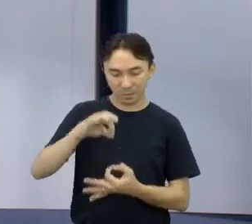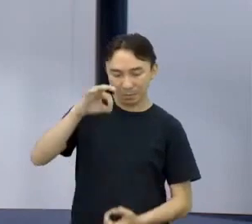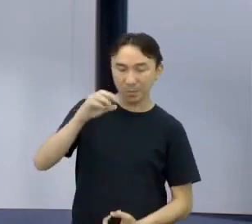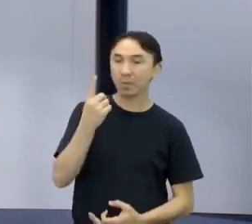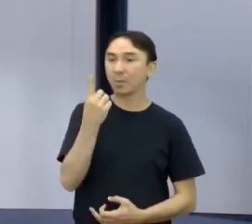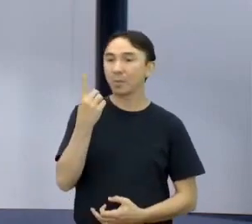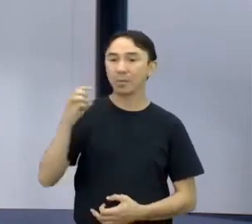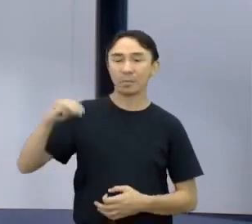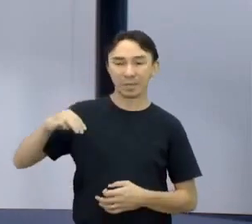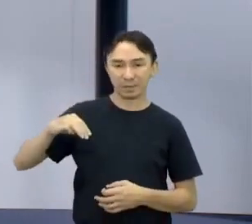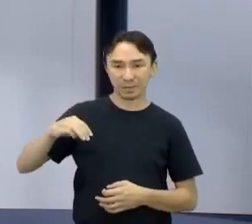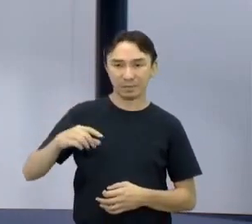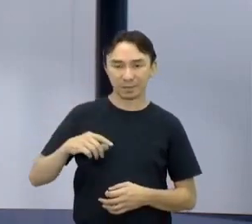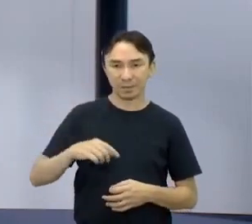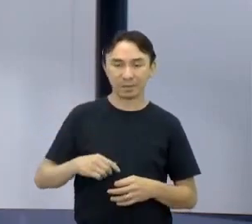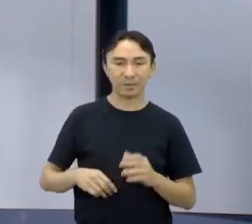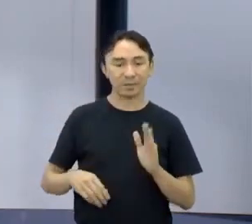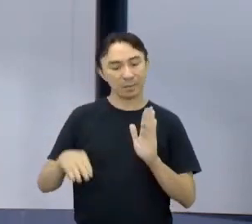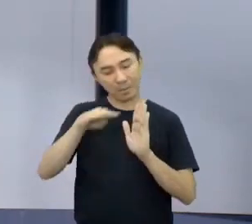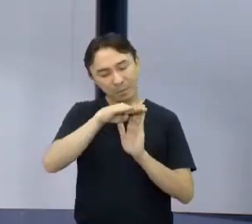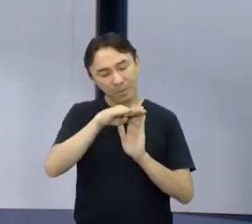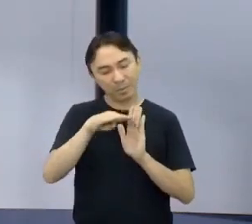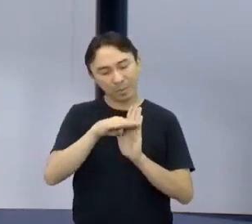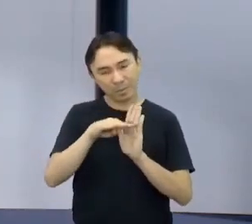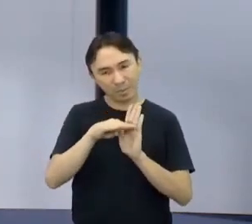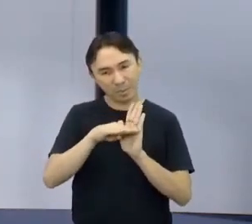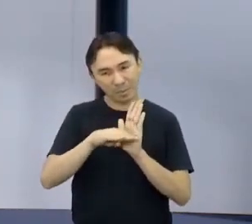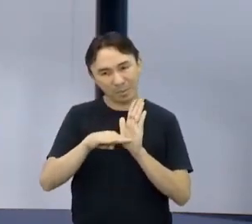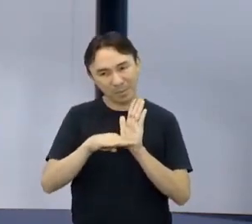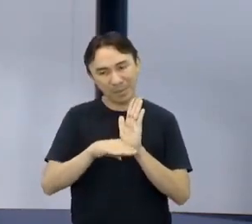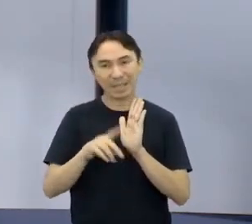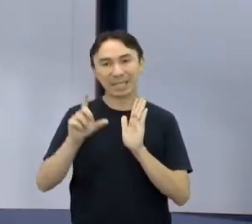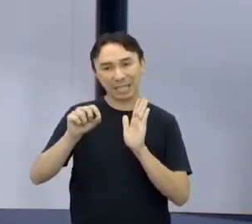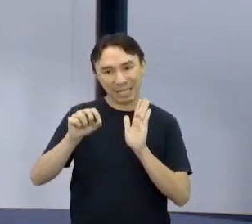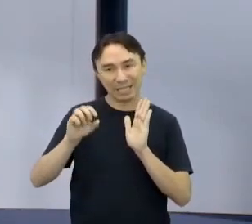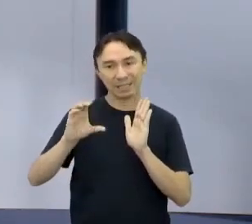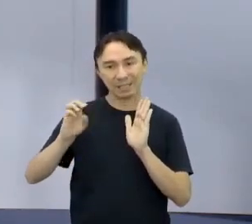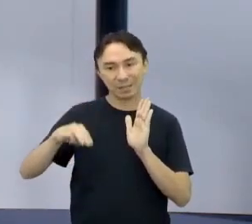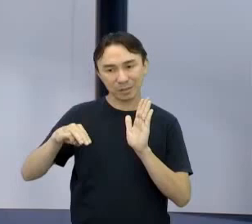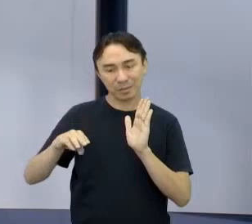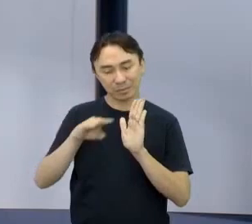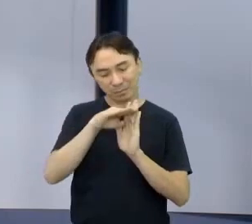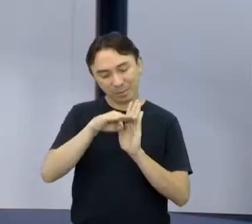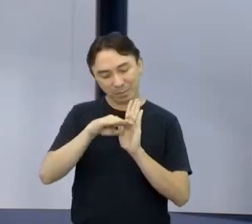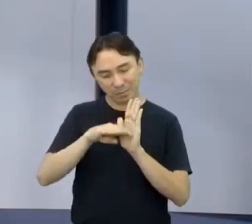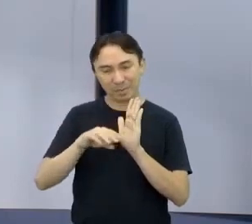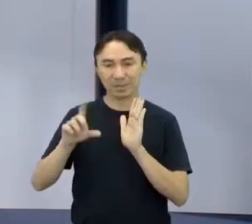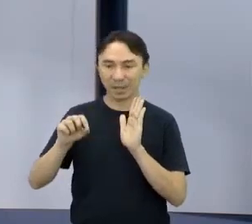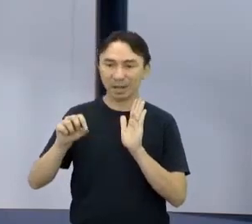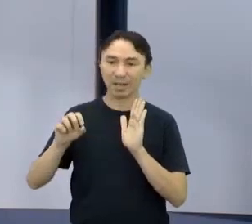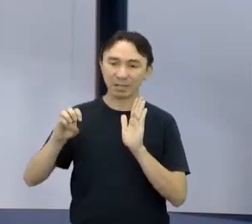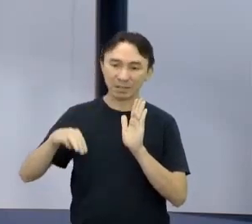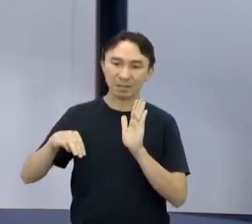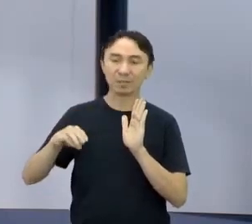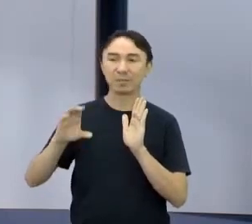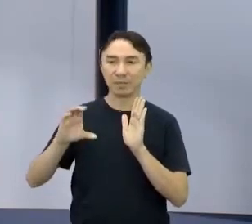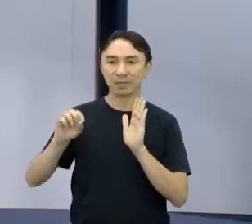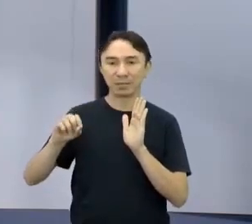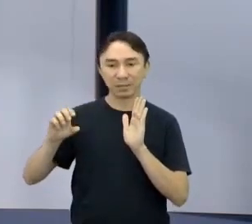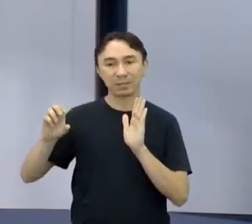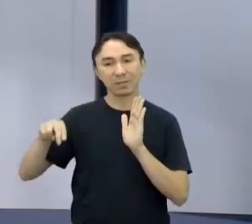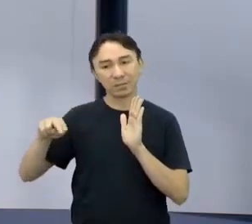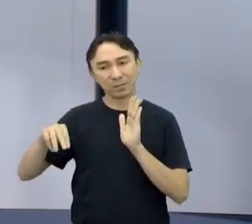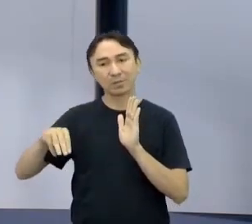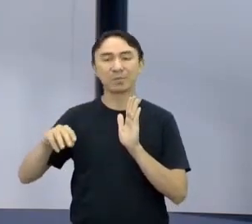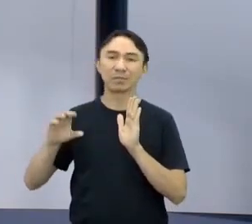a gente foi contando de 10 em 10. Com a expressão algébrica, a gente consegue fazer previsões, né? E quanto tempo